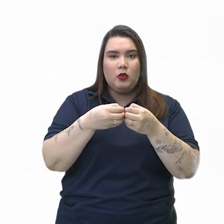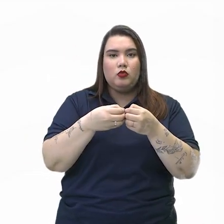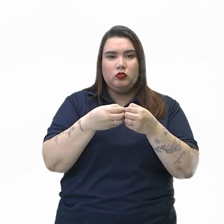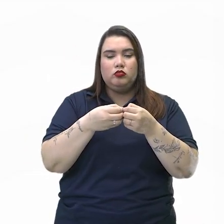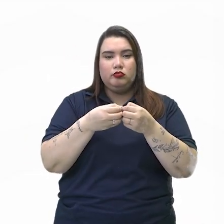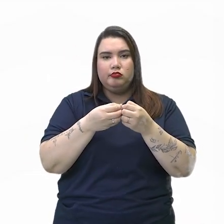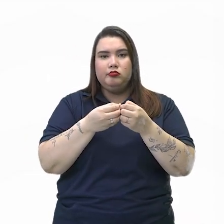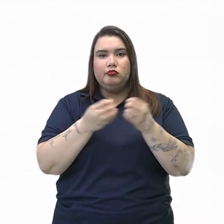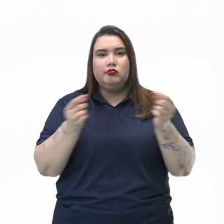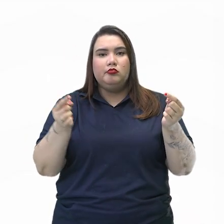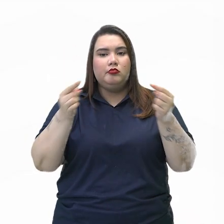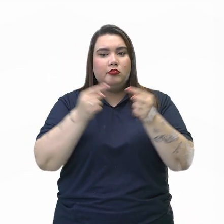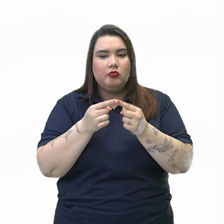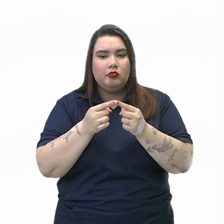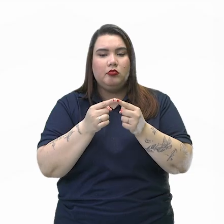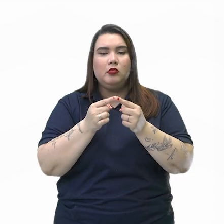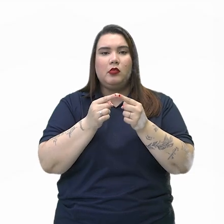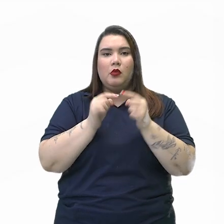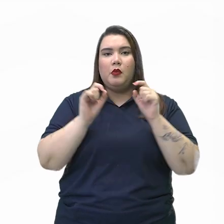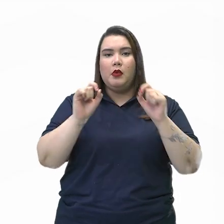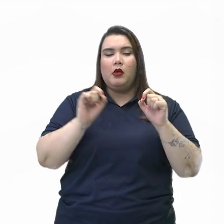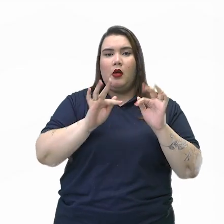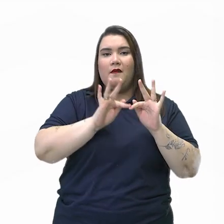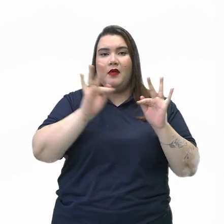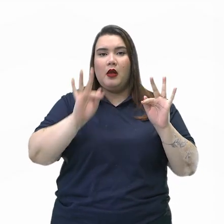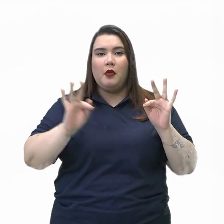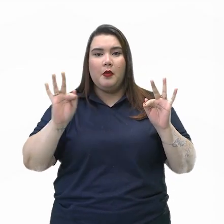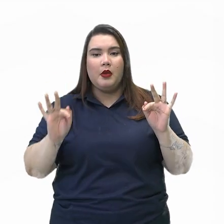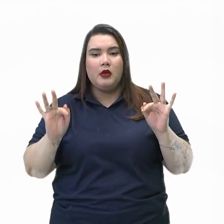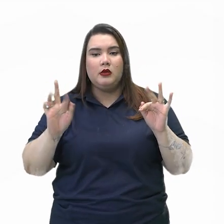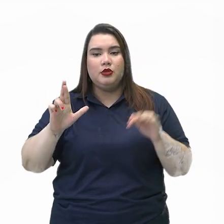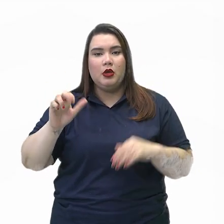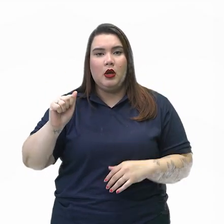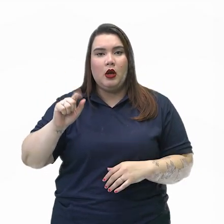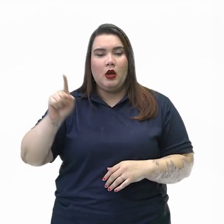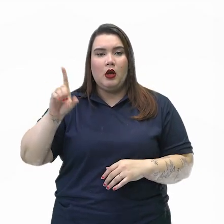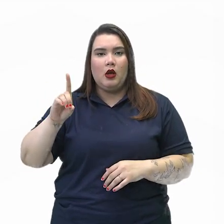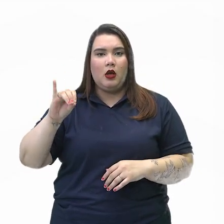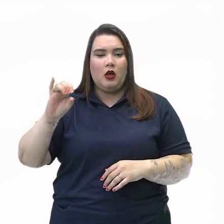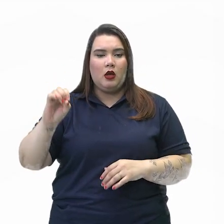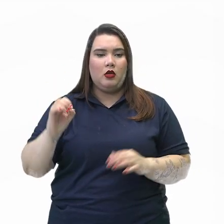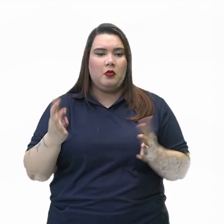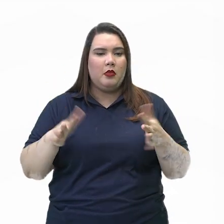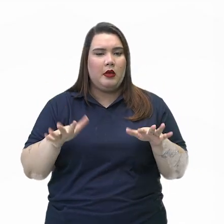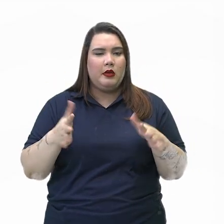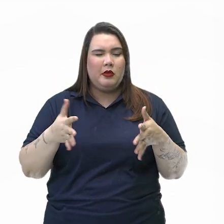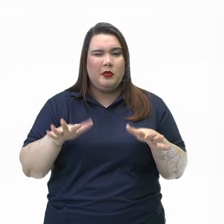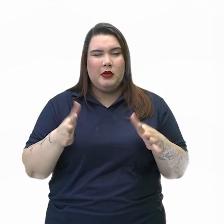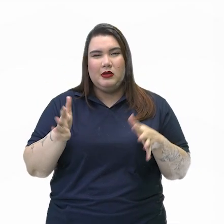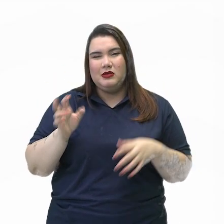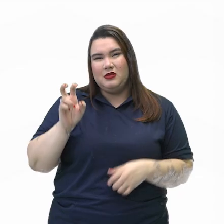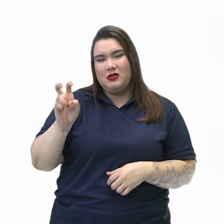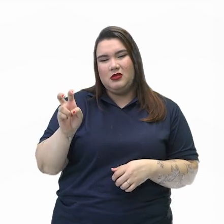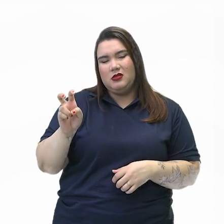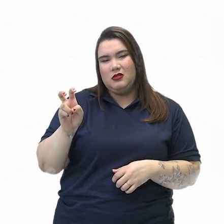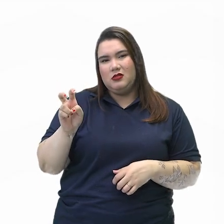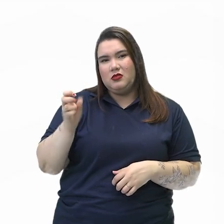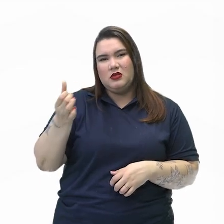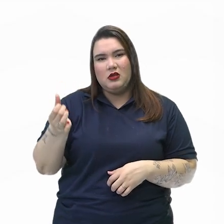certo? Essas frequências são em torno de 5 e